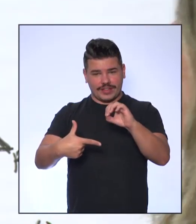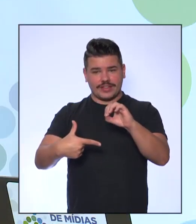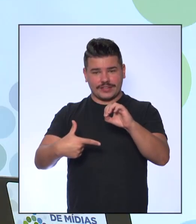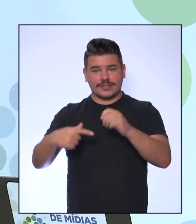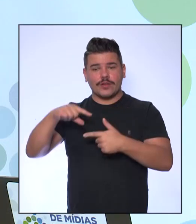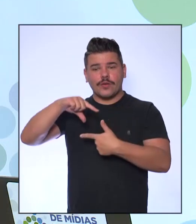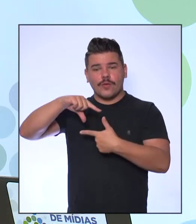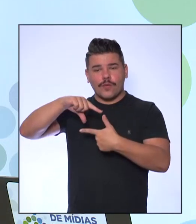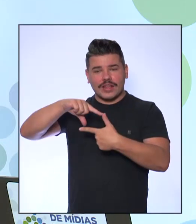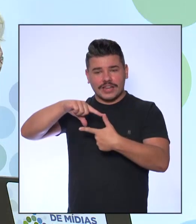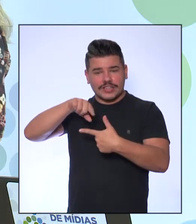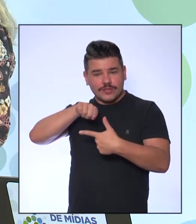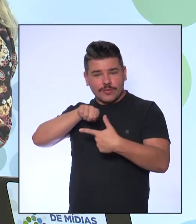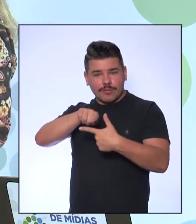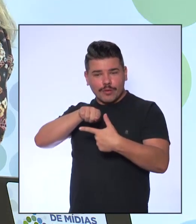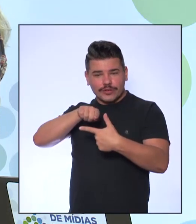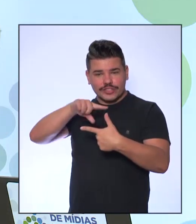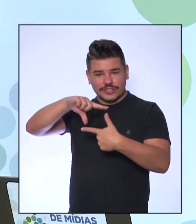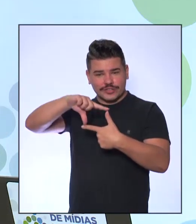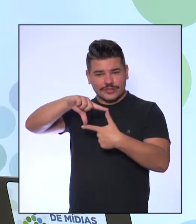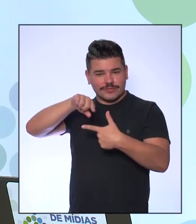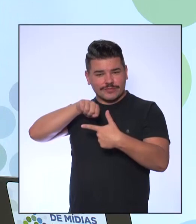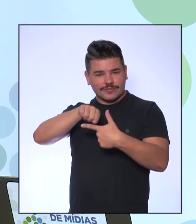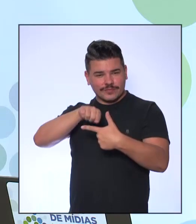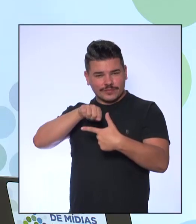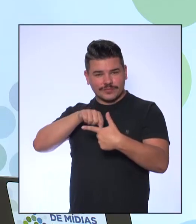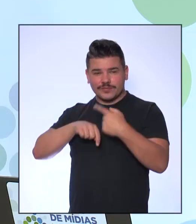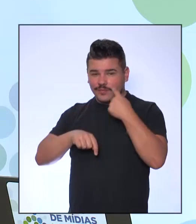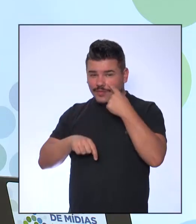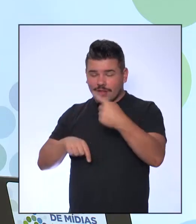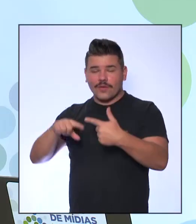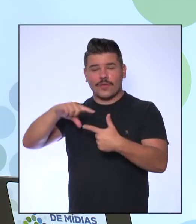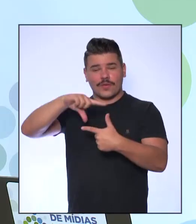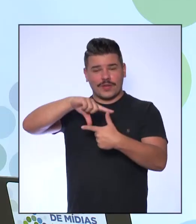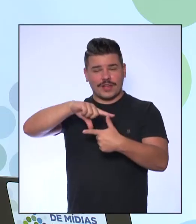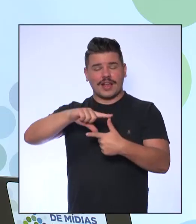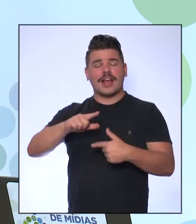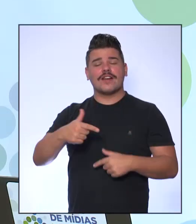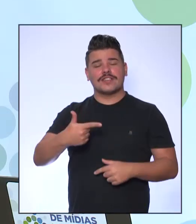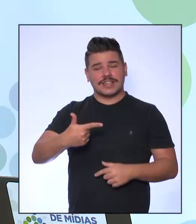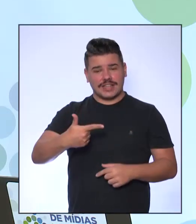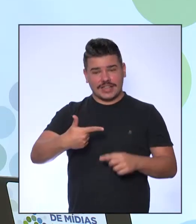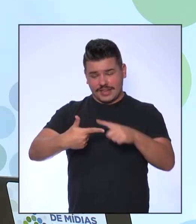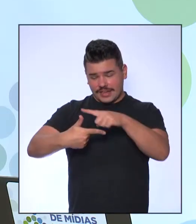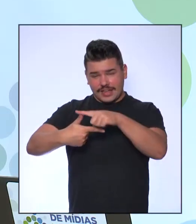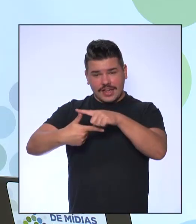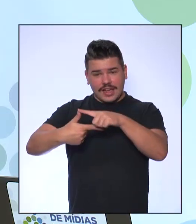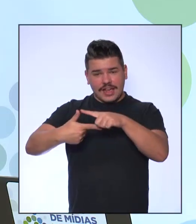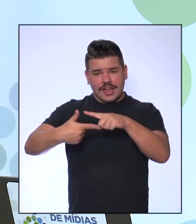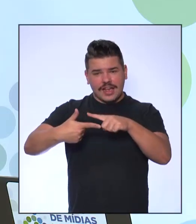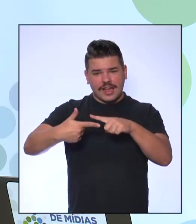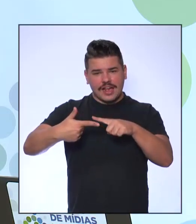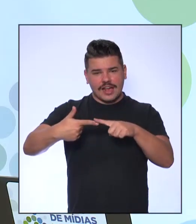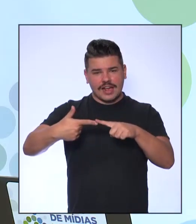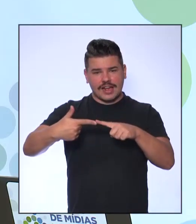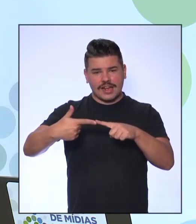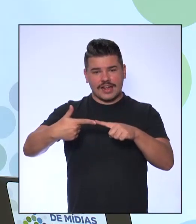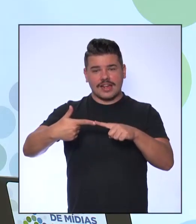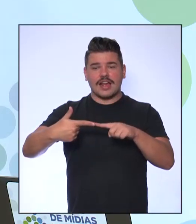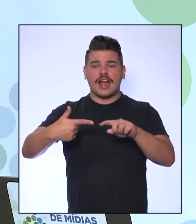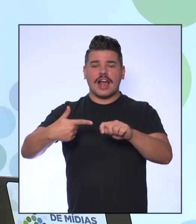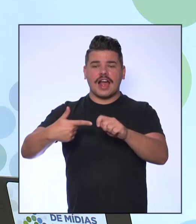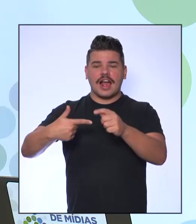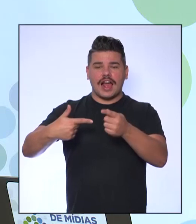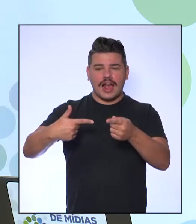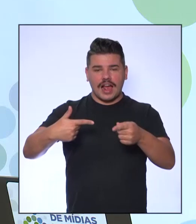bem. O cateto oposto, em relação ao ângulo alfa, neste caso aqui, para